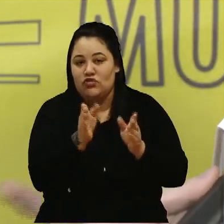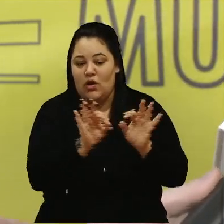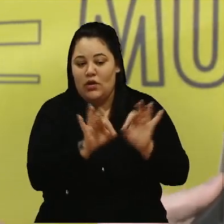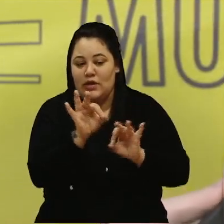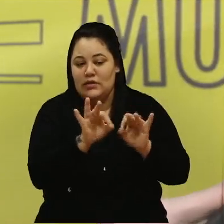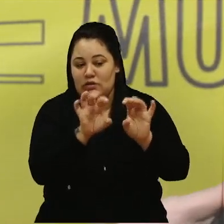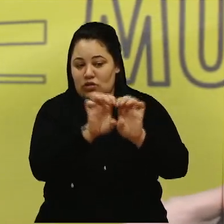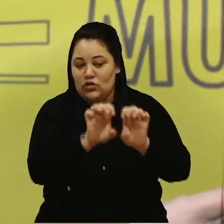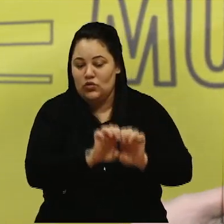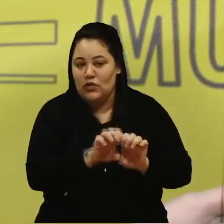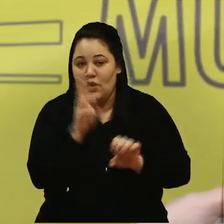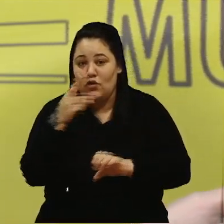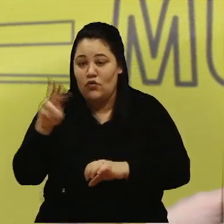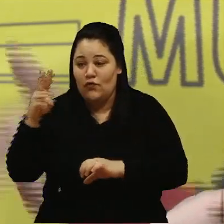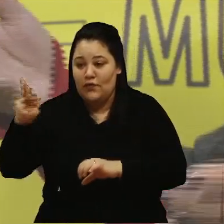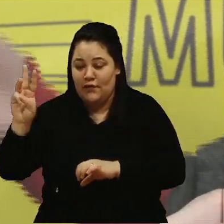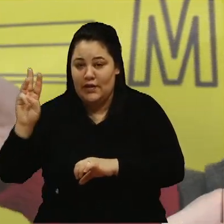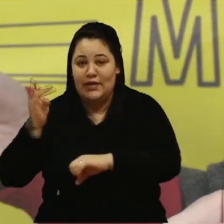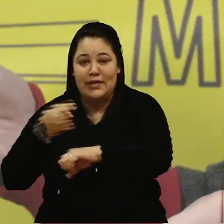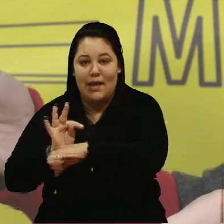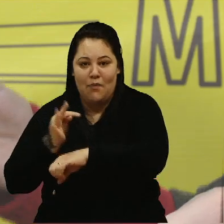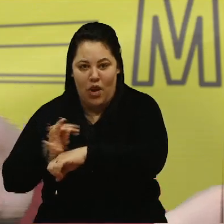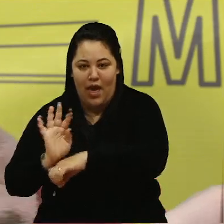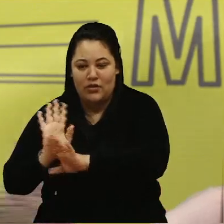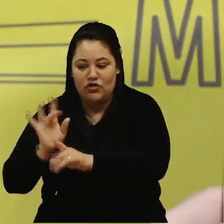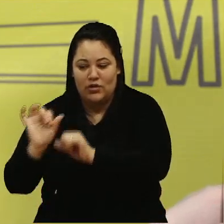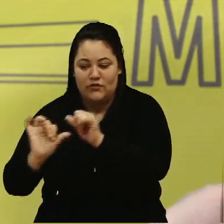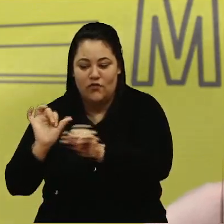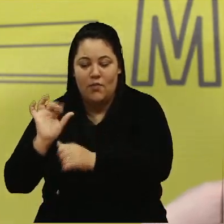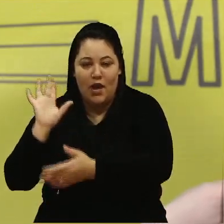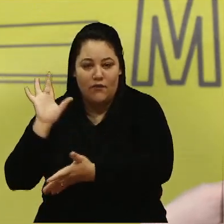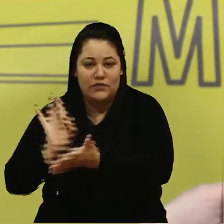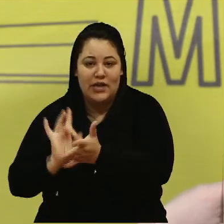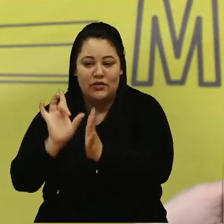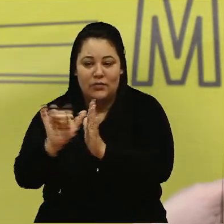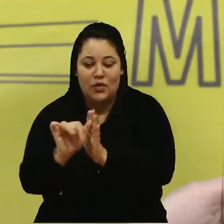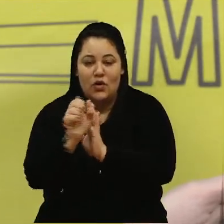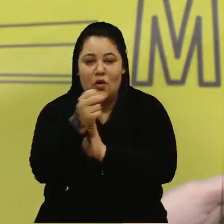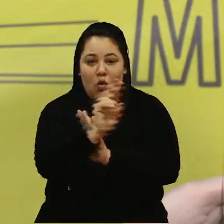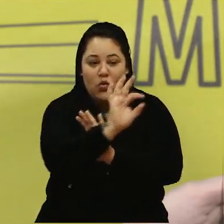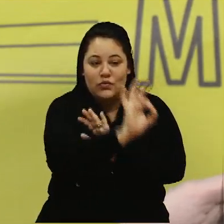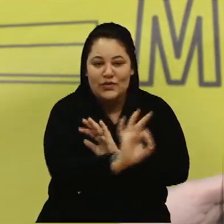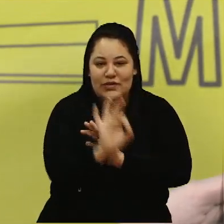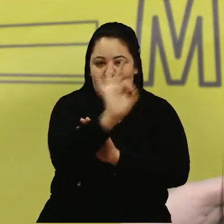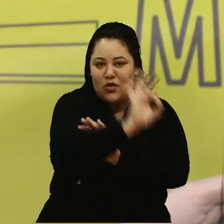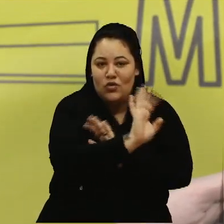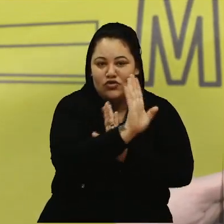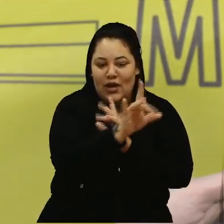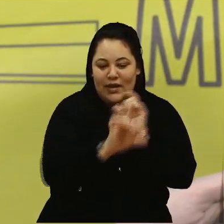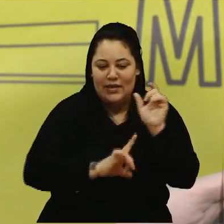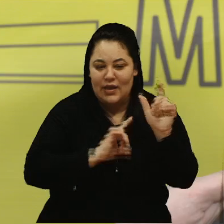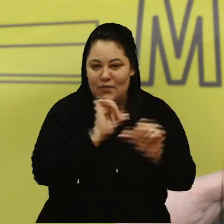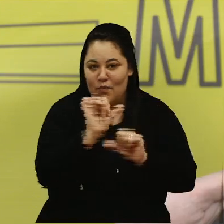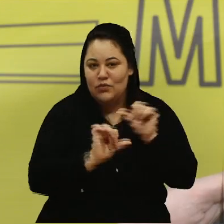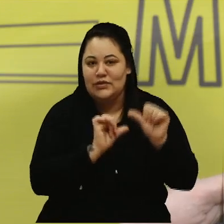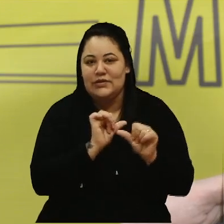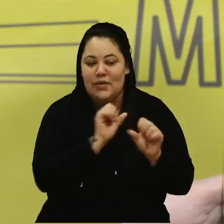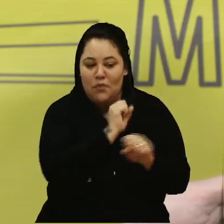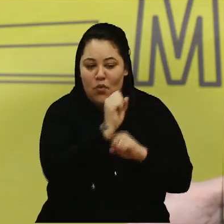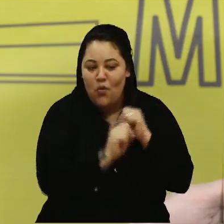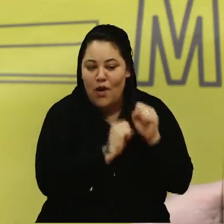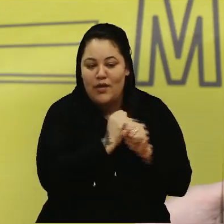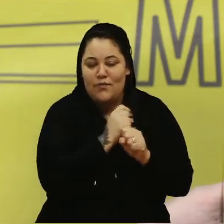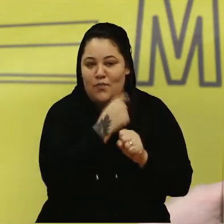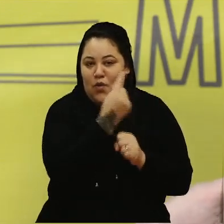ou, né, no Virvi, em estrutura temporária agora e vai se tornar definitiva, ou no Círculo, que já tem uma mudança prevista, uma melhoria para o ano que vem. Nos 2